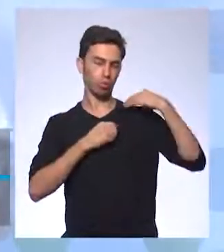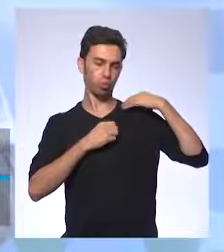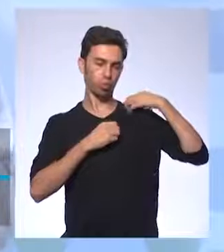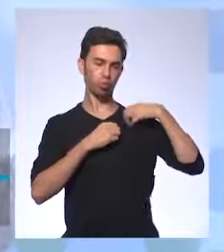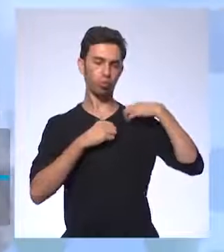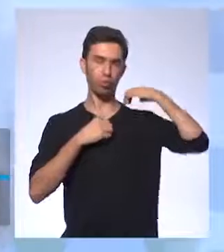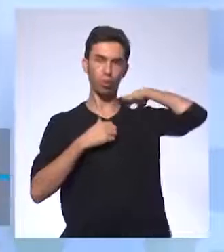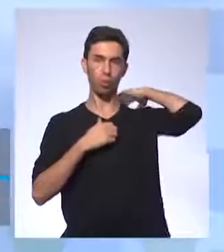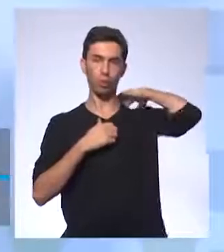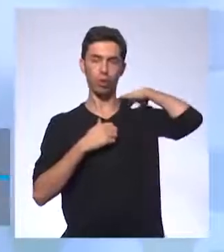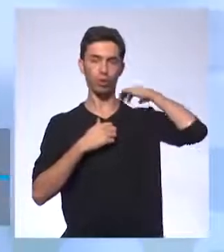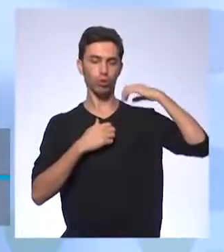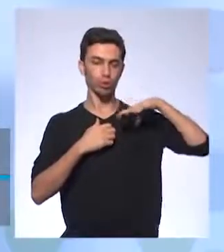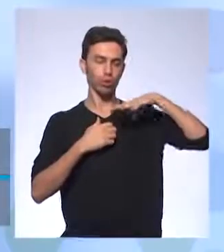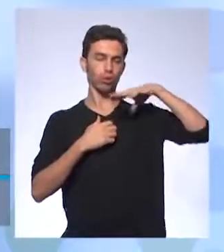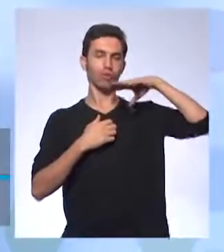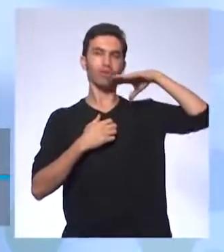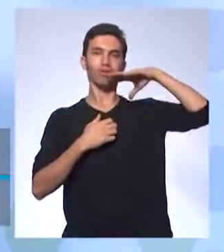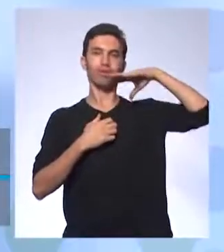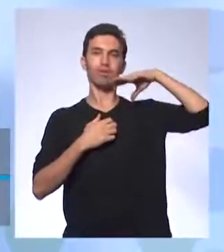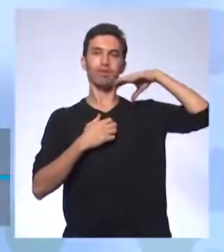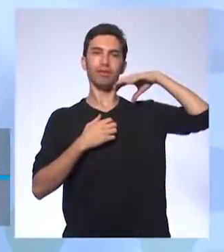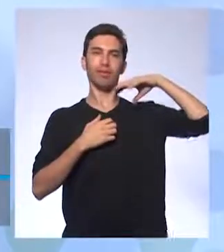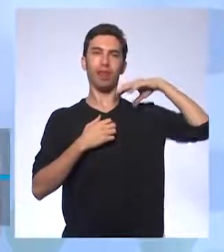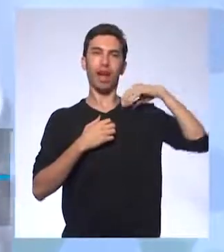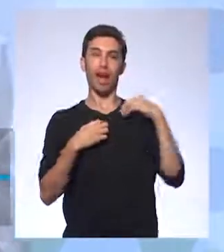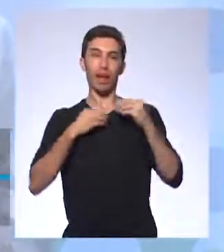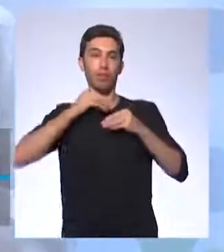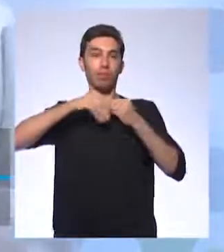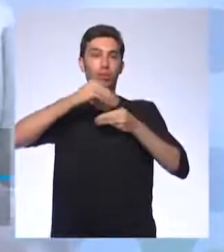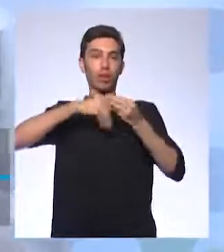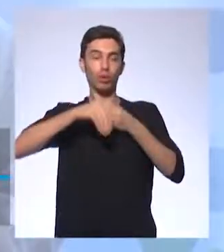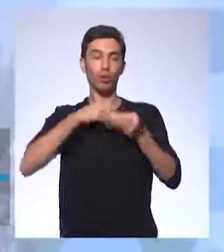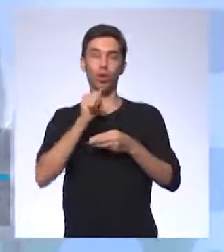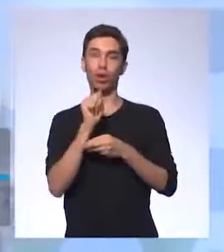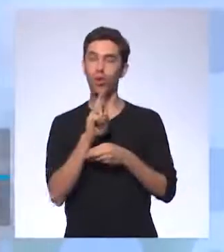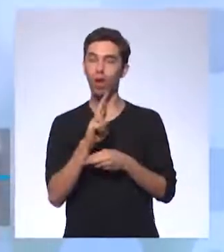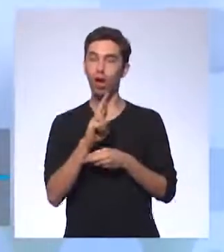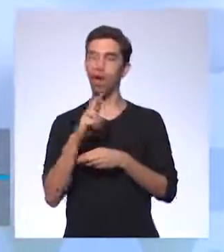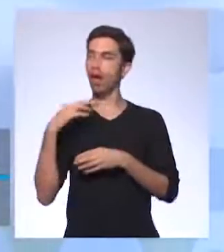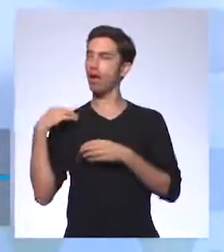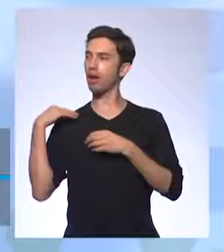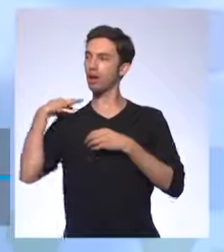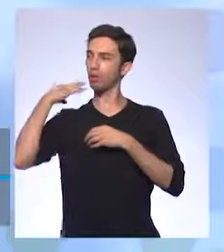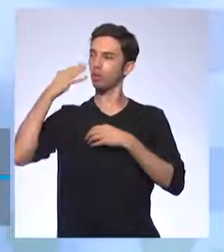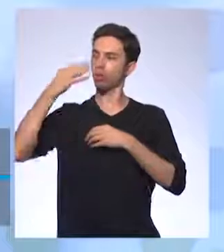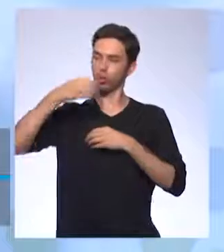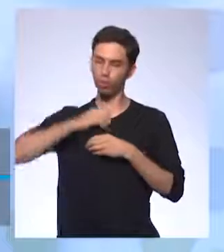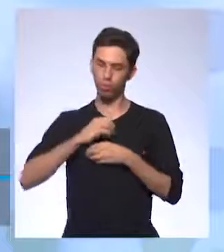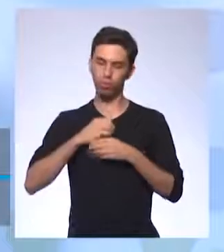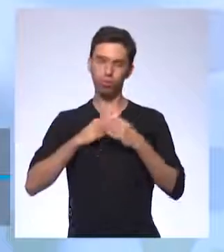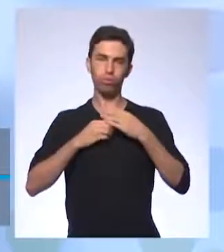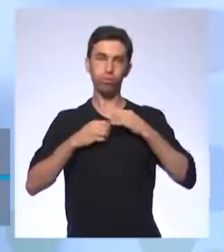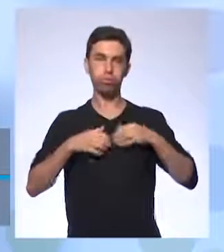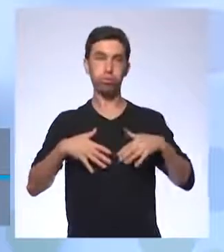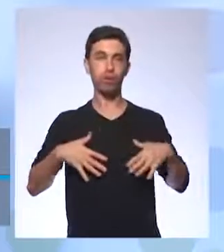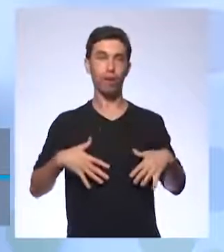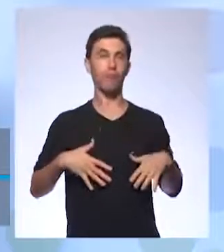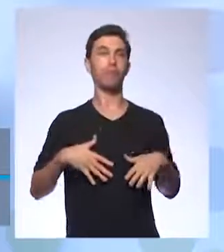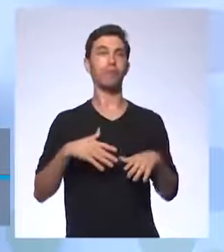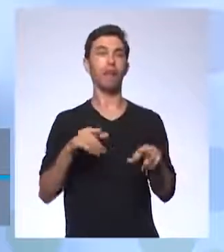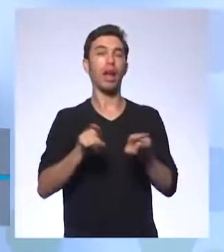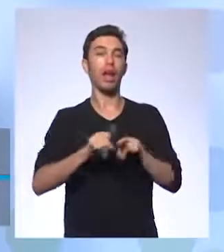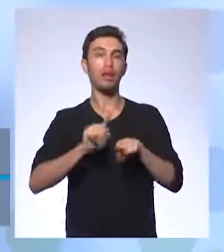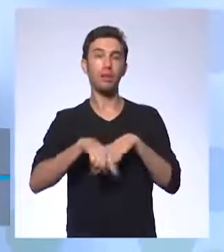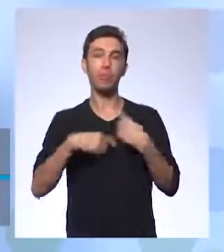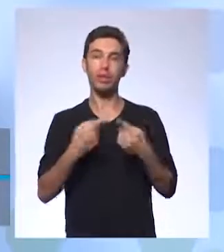para o coração, ele vai pelas veias. Tá? No restante do corpo, isso se inverte, é